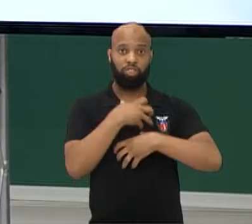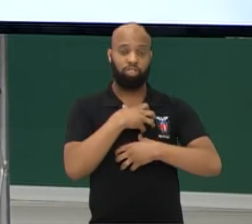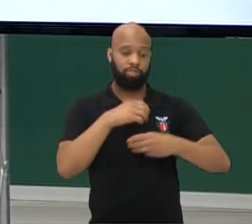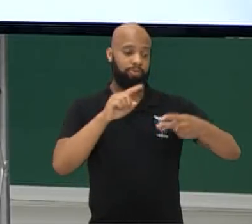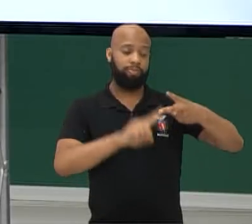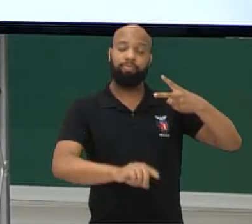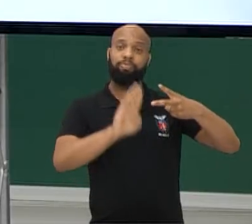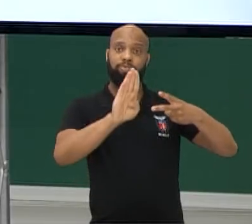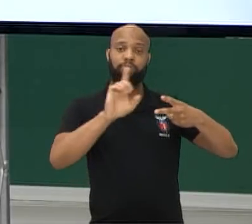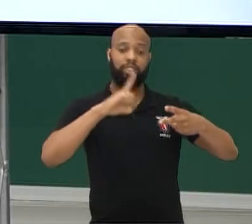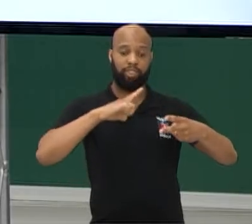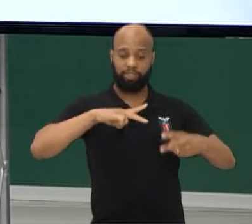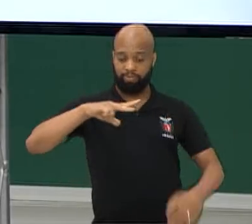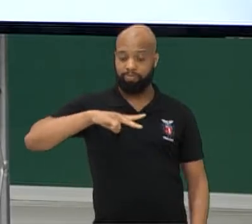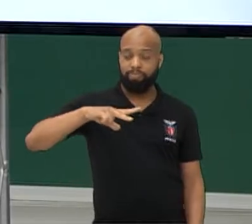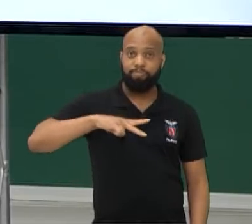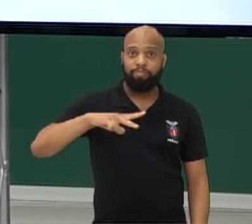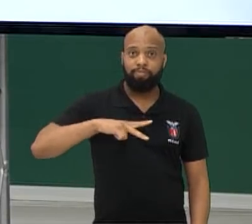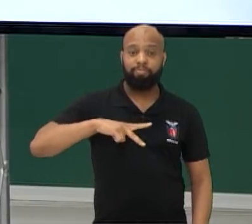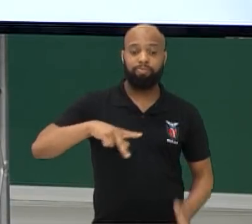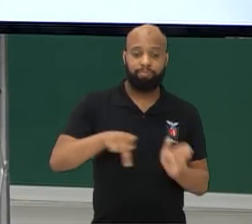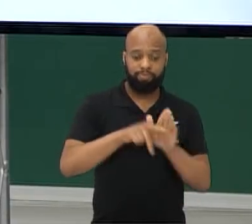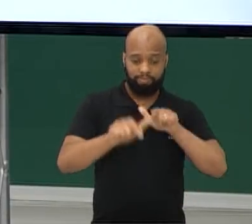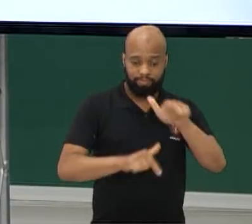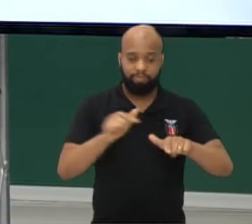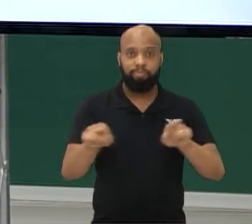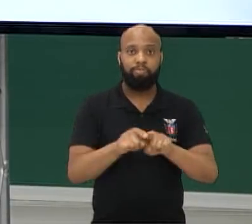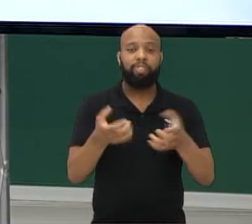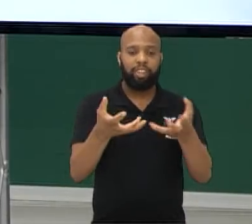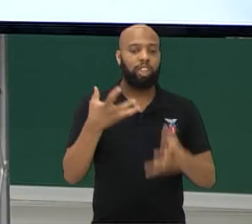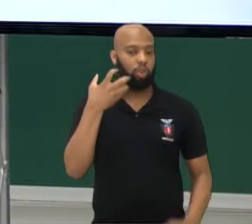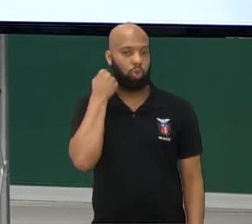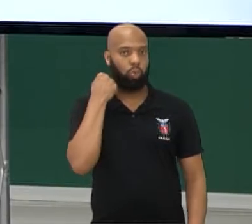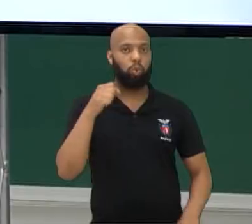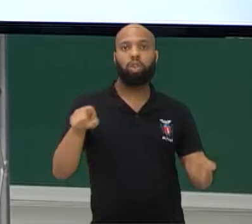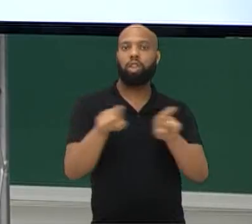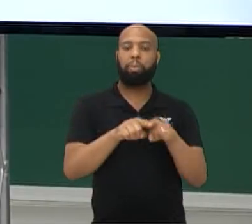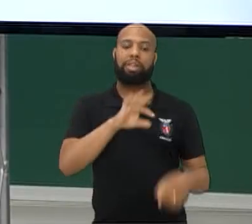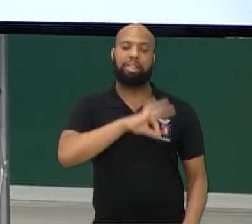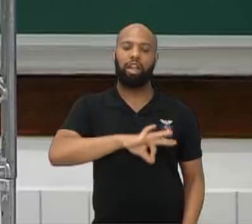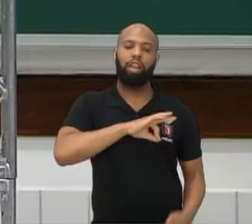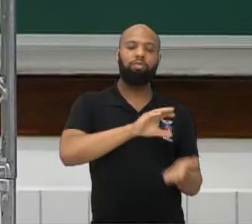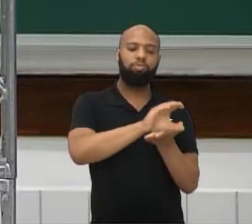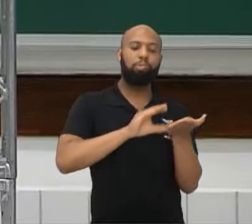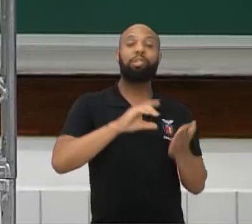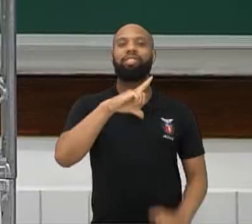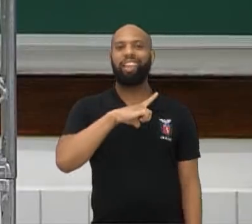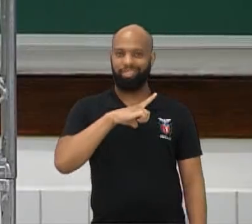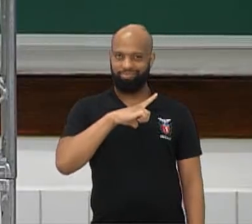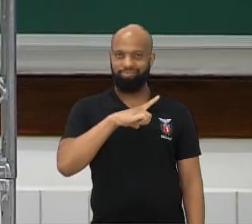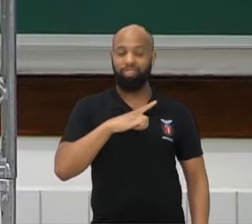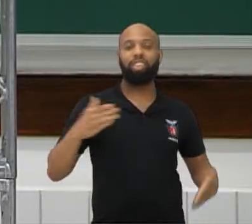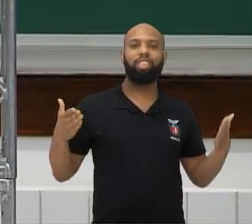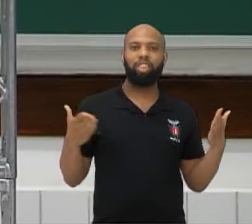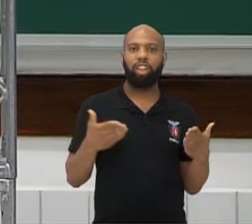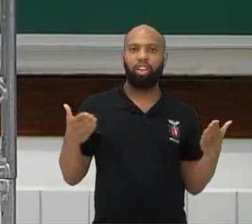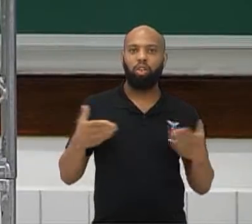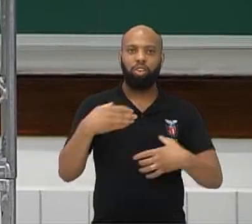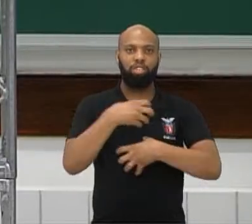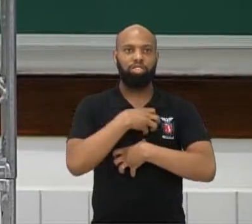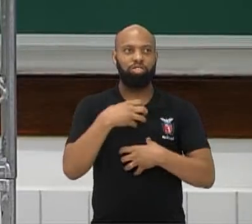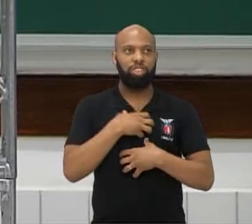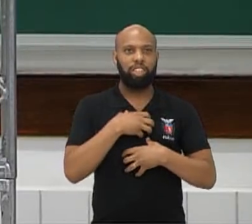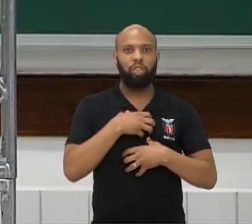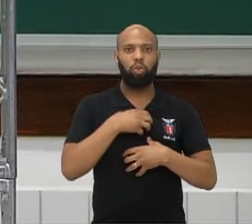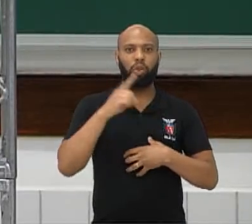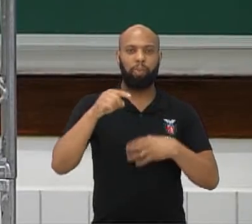a propriedade privada dos meios de produção, busca do lucro e trabalho assalariado. Na Idade Moderna, agora as pessoas passam a ter posse,